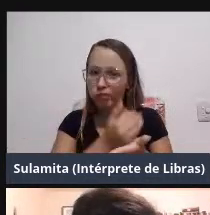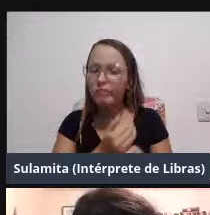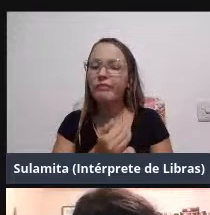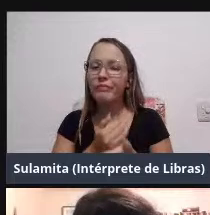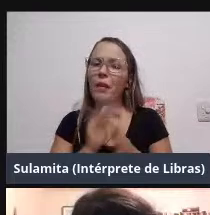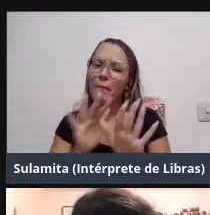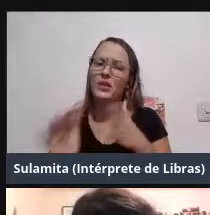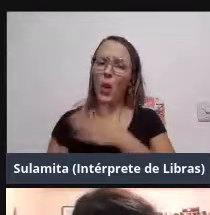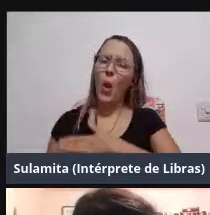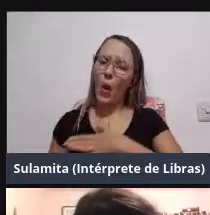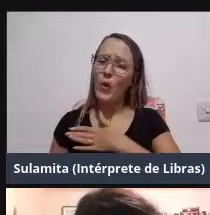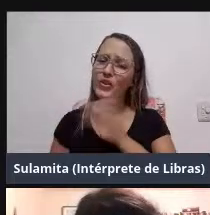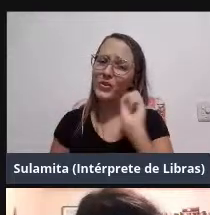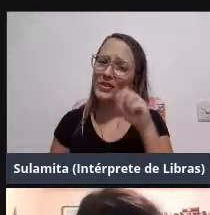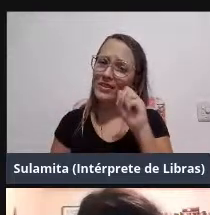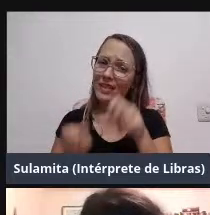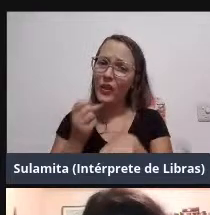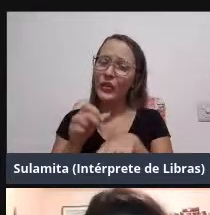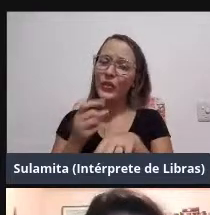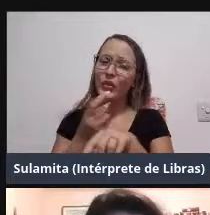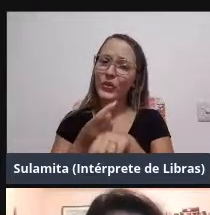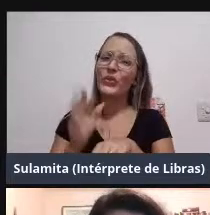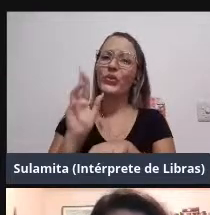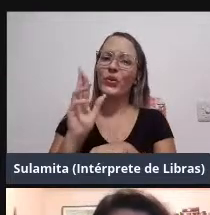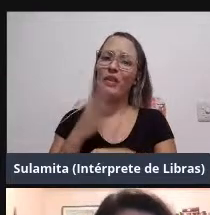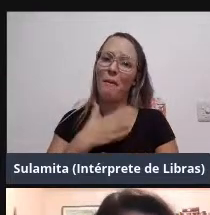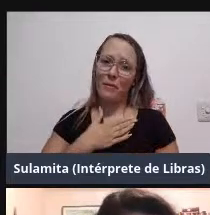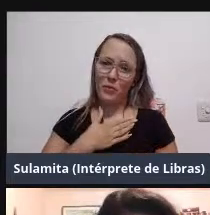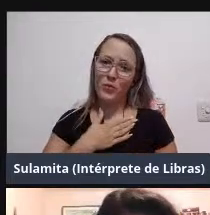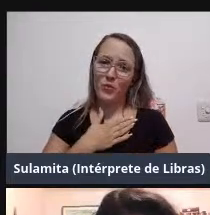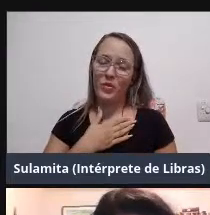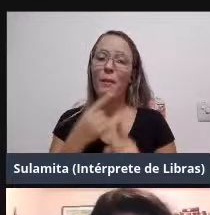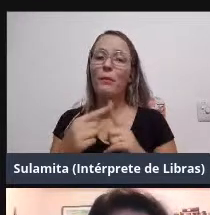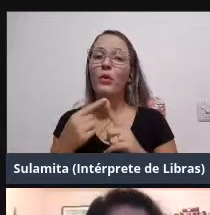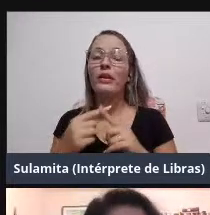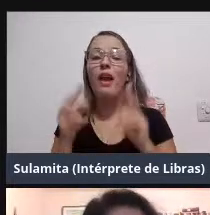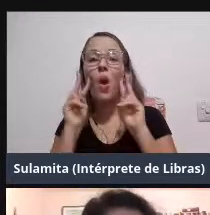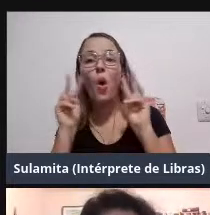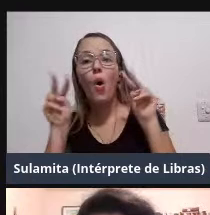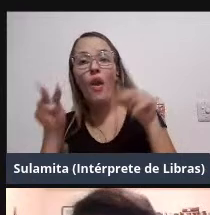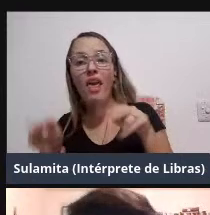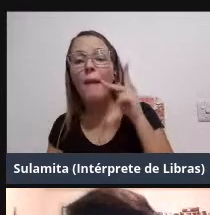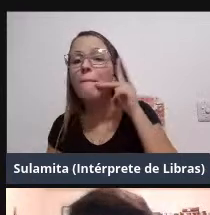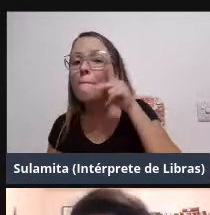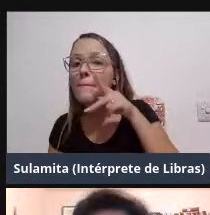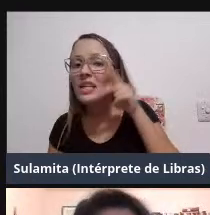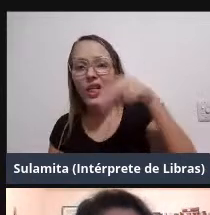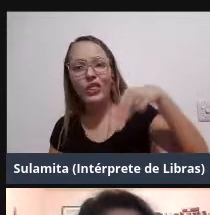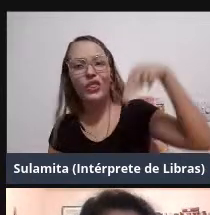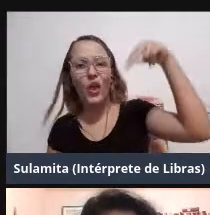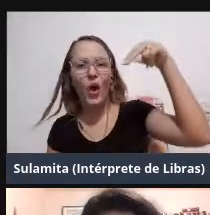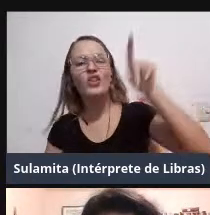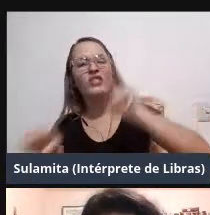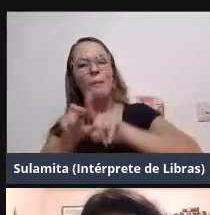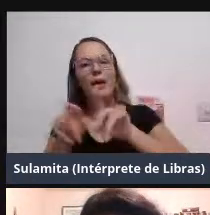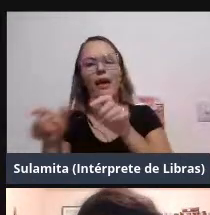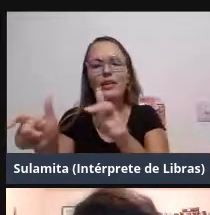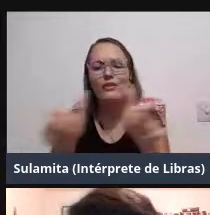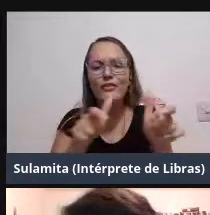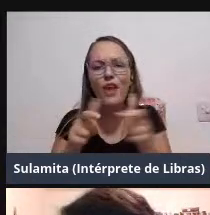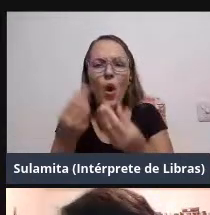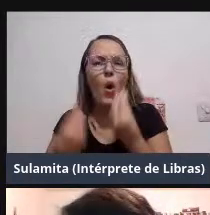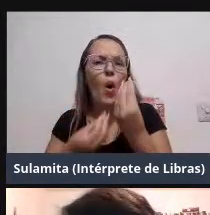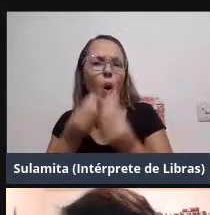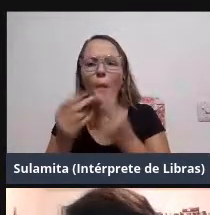gosto do meu doutorado, né? O doutorado eu olhei a Paraíba do Norte, olhei a região, como é que a